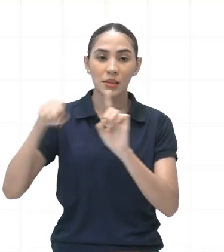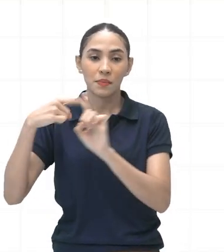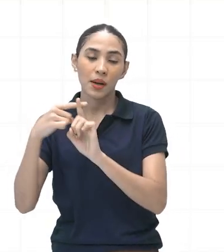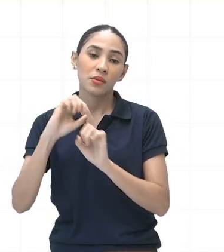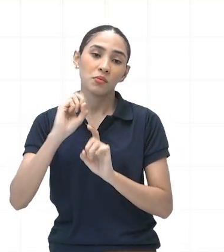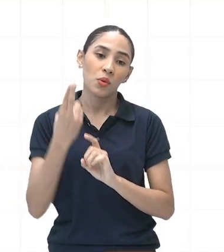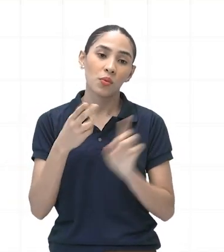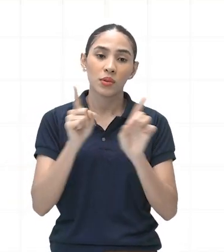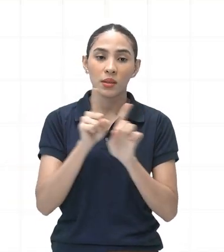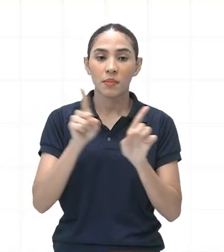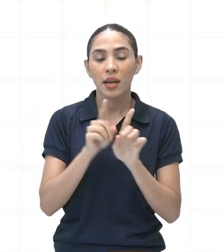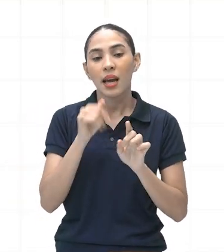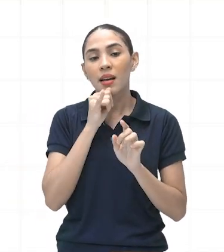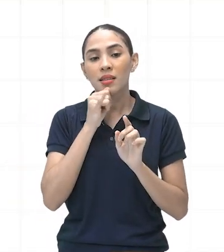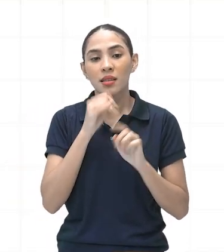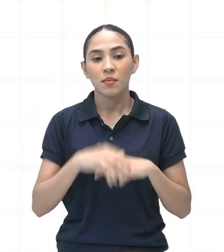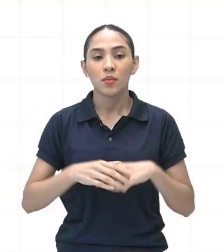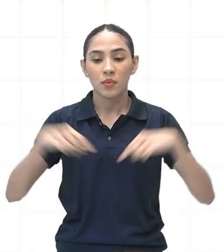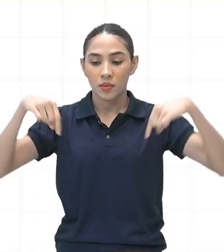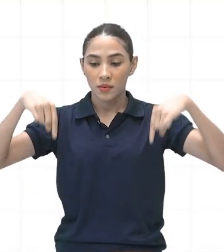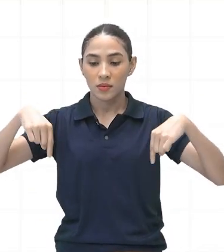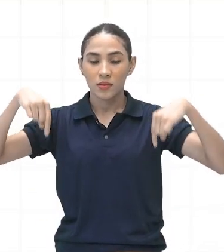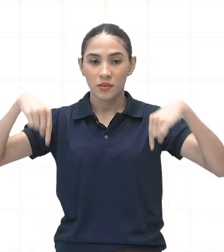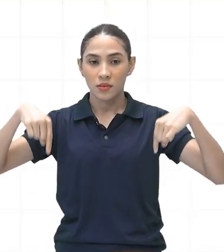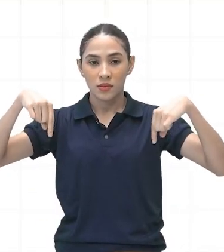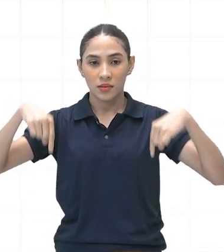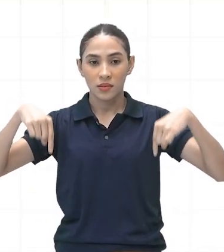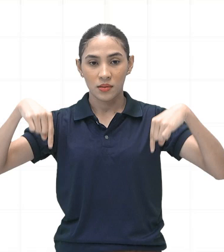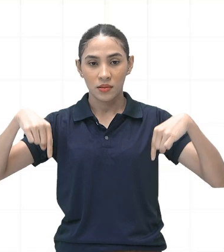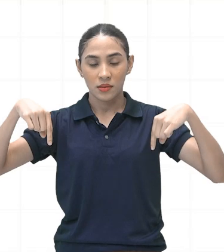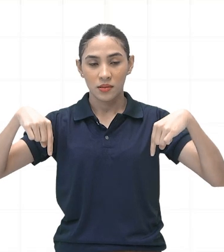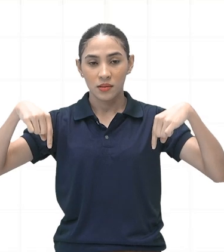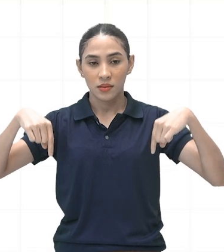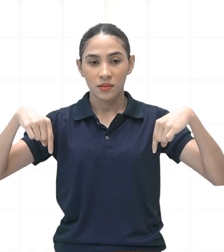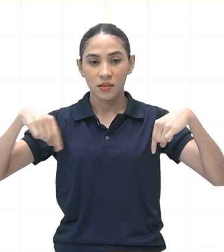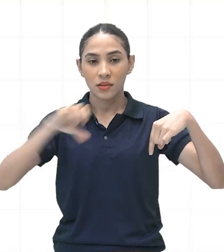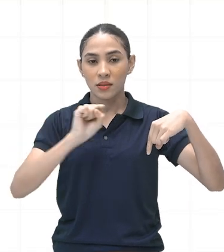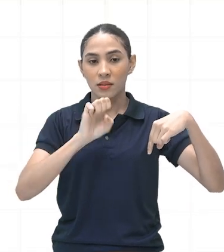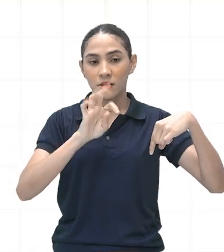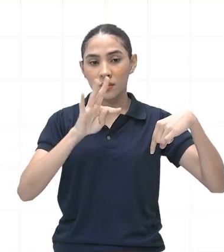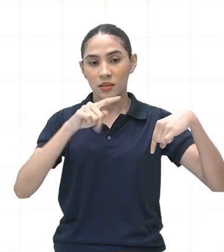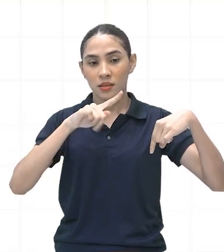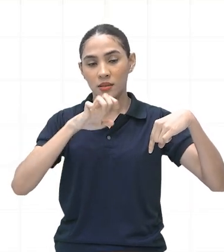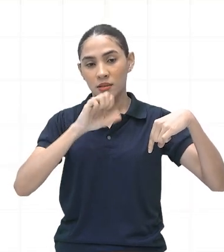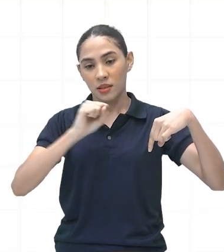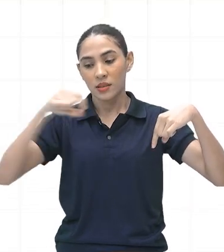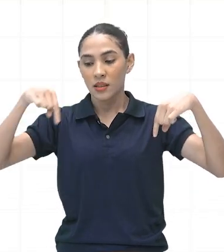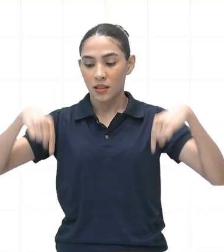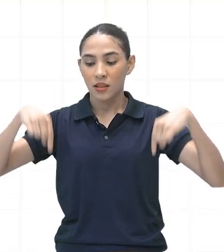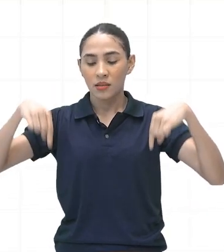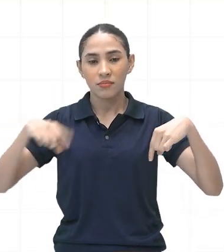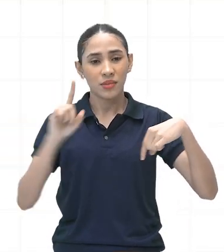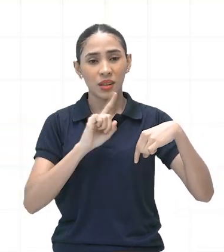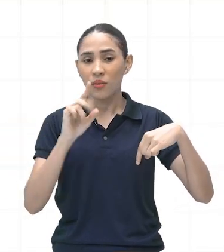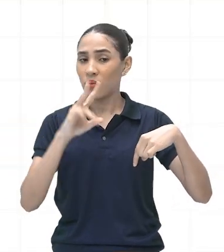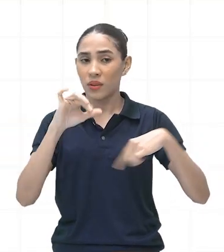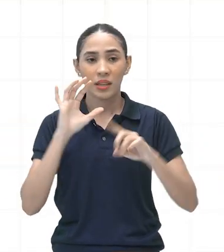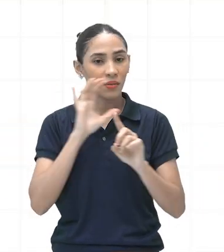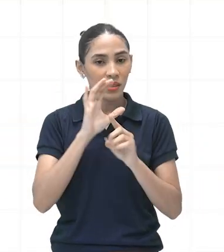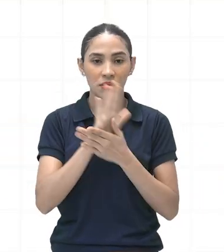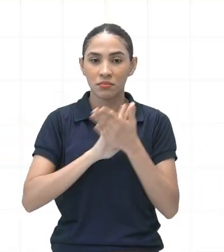eu posso escrever também com as setinhas, as duas setinhas para baixo. Mas não vai influenciar em nada aqui na